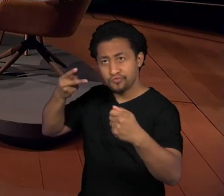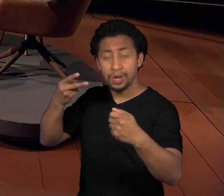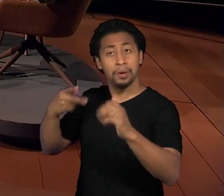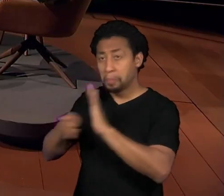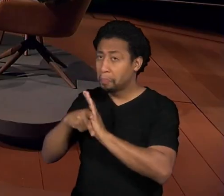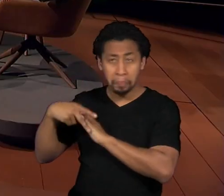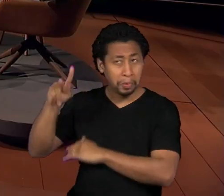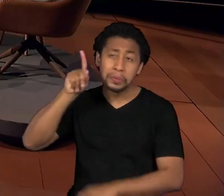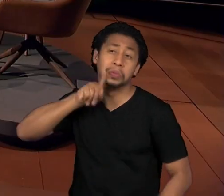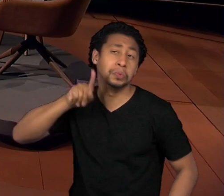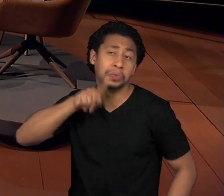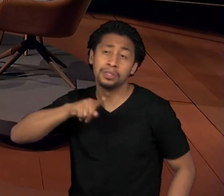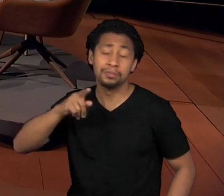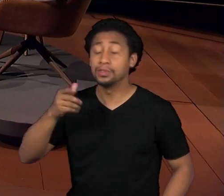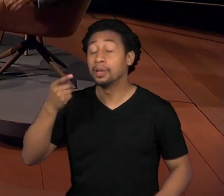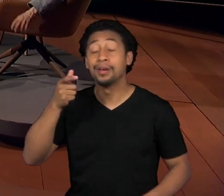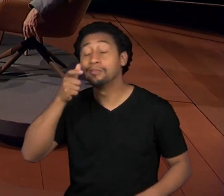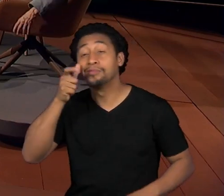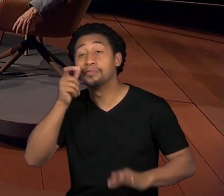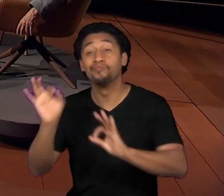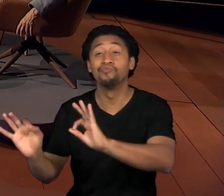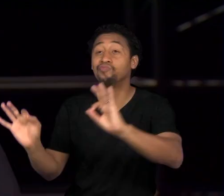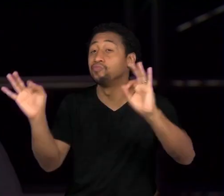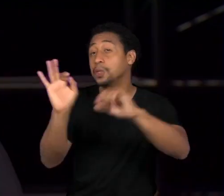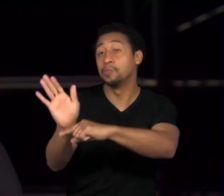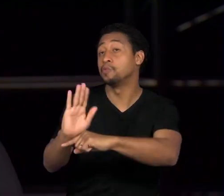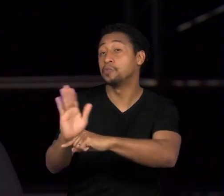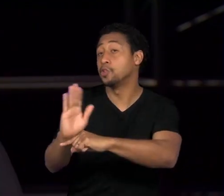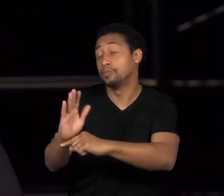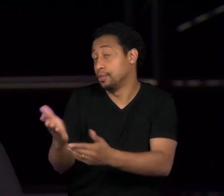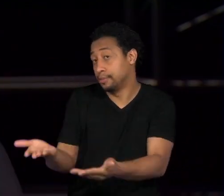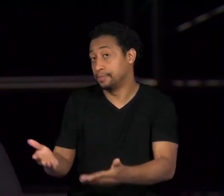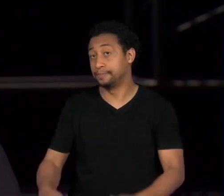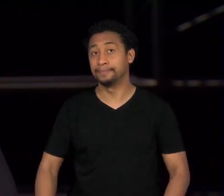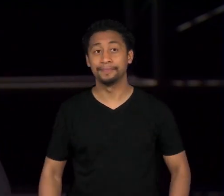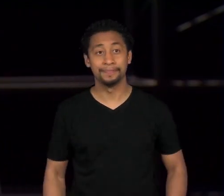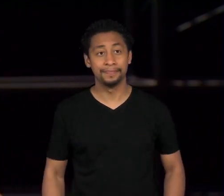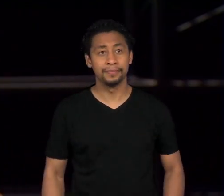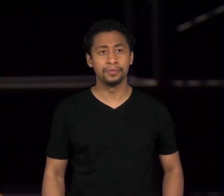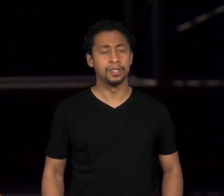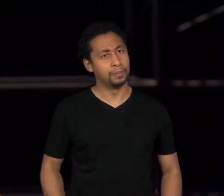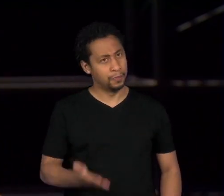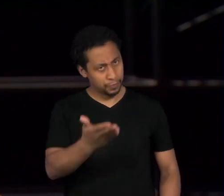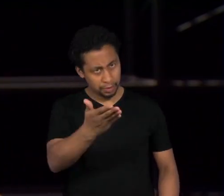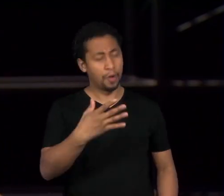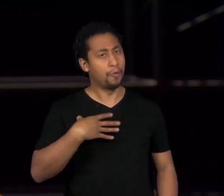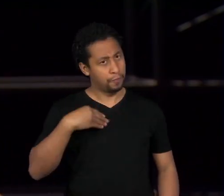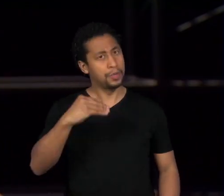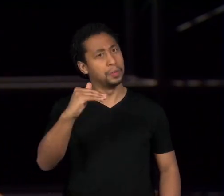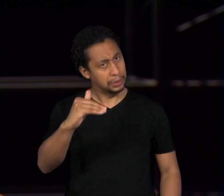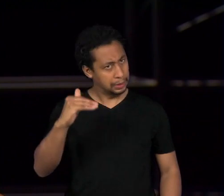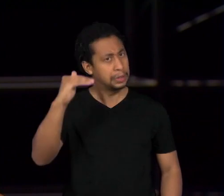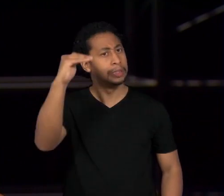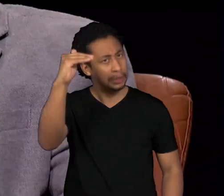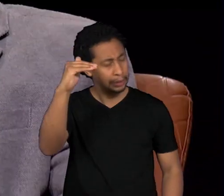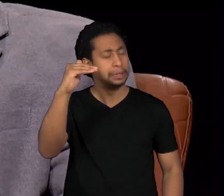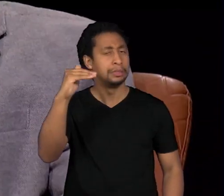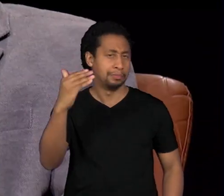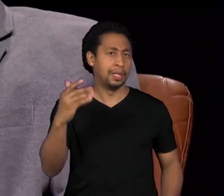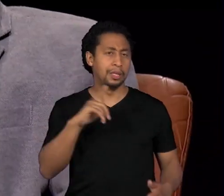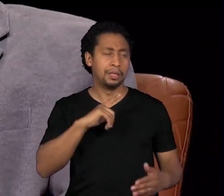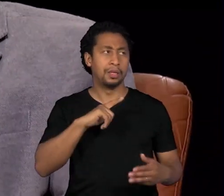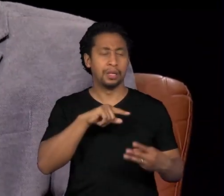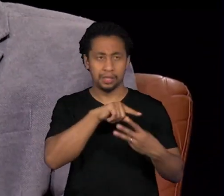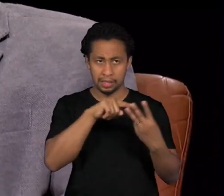dos é aquela era a referência agora você nasceu em Recife né você era o filho mais velho e tem três irmãs é